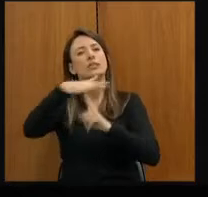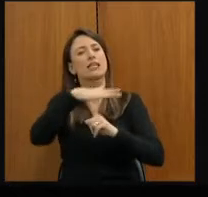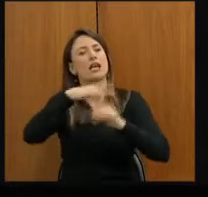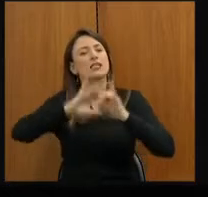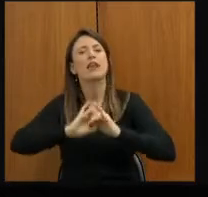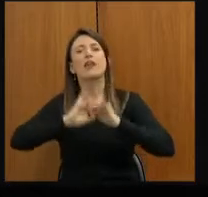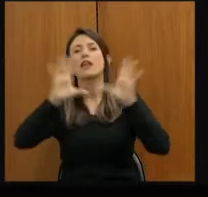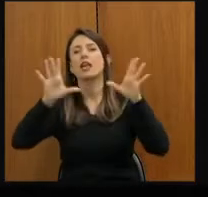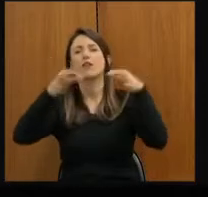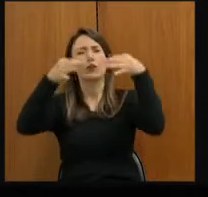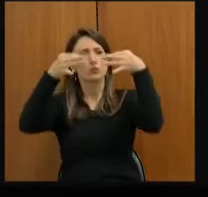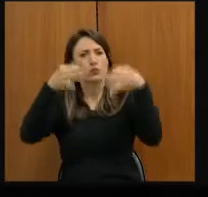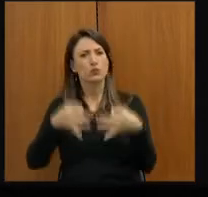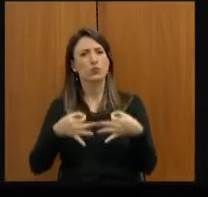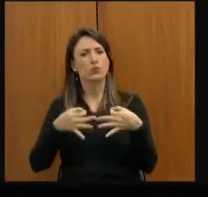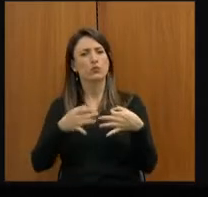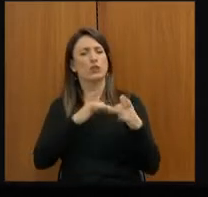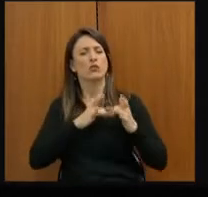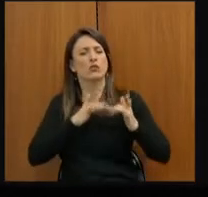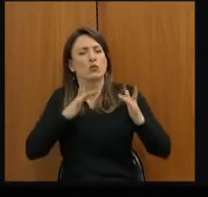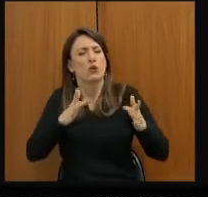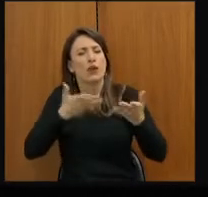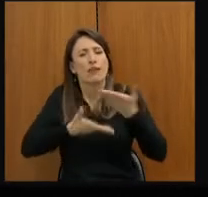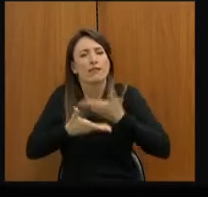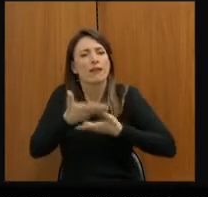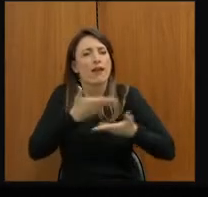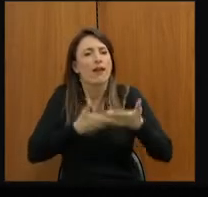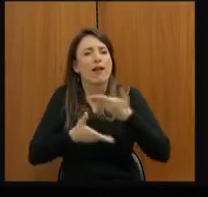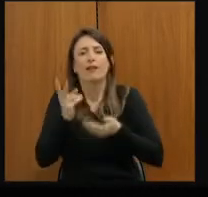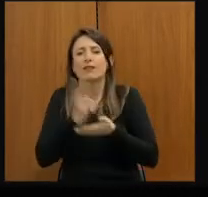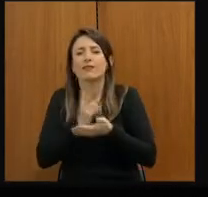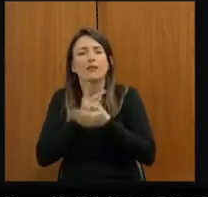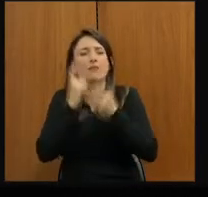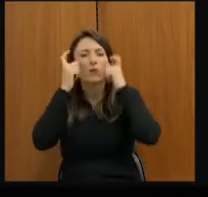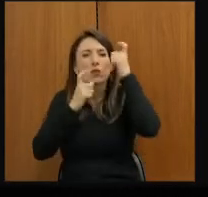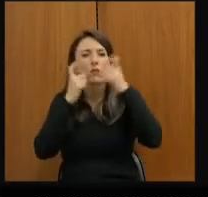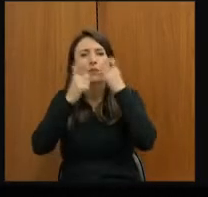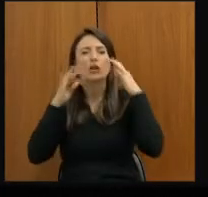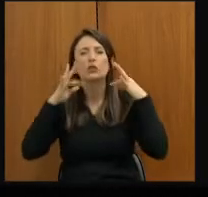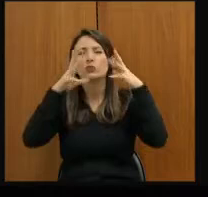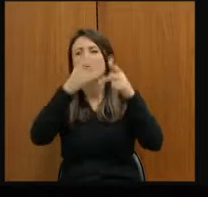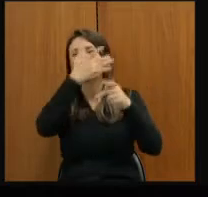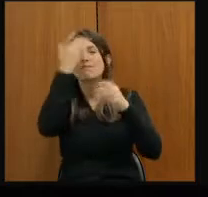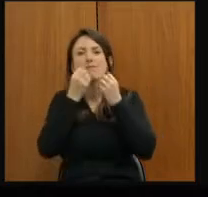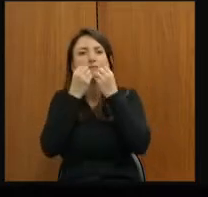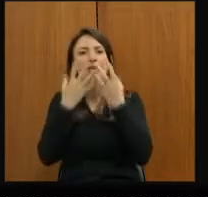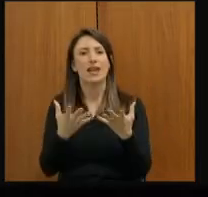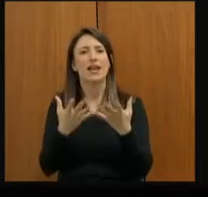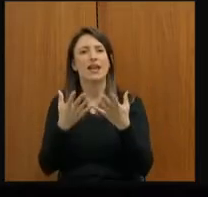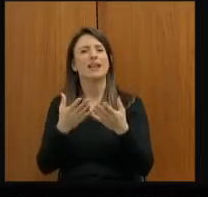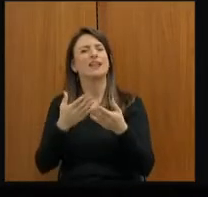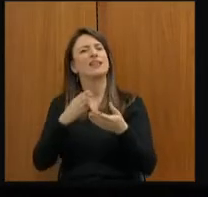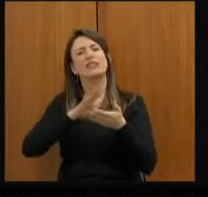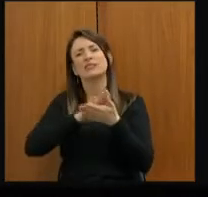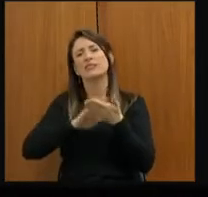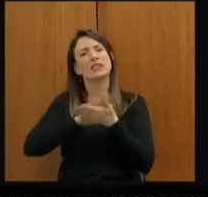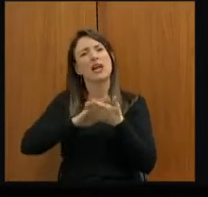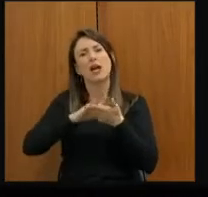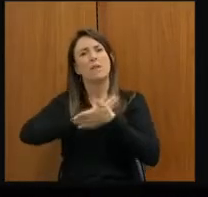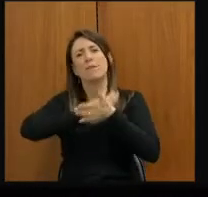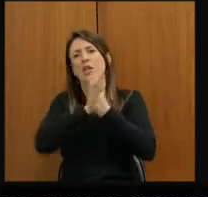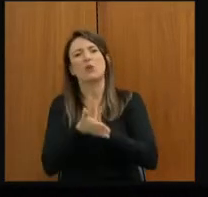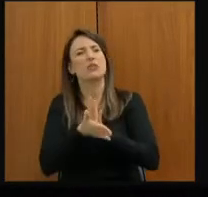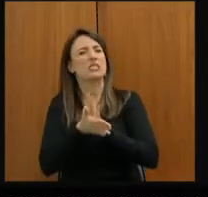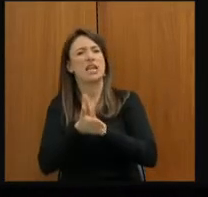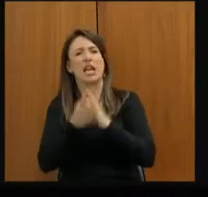e solidária bem como a promoção do bem de todos afastando os preconceitos de origem raça sexo